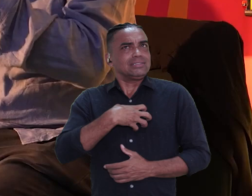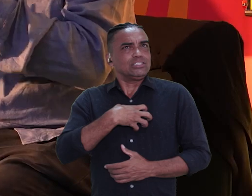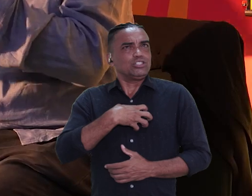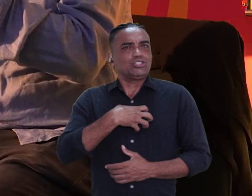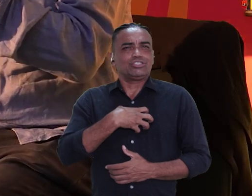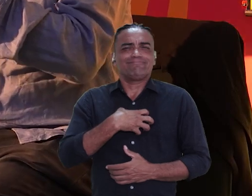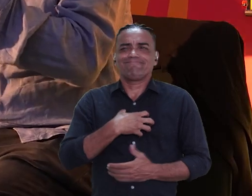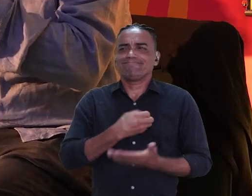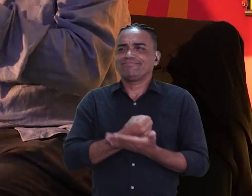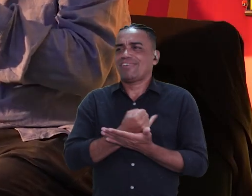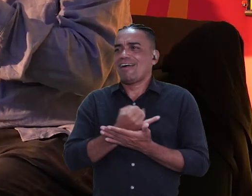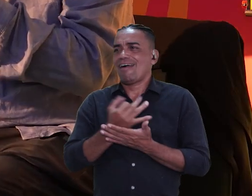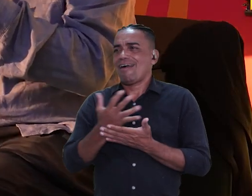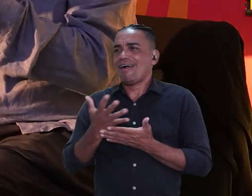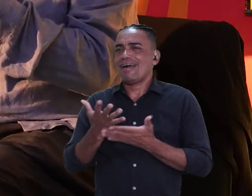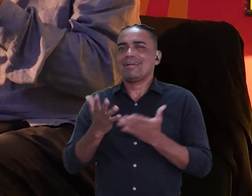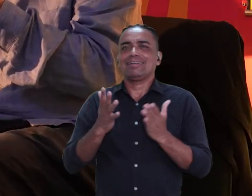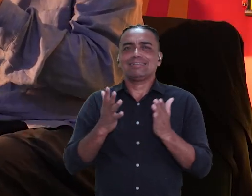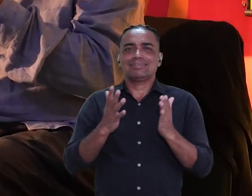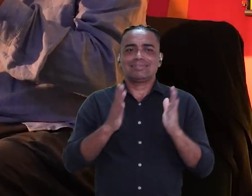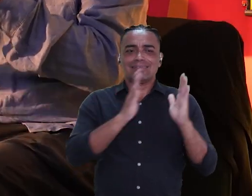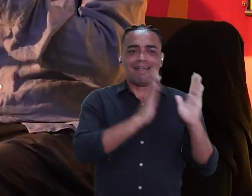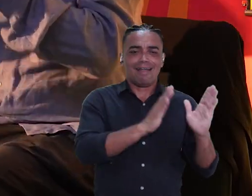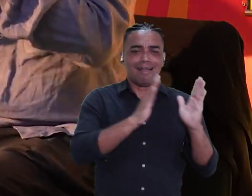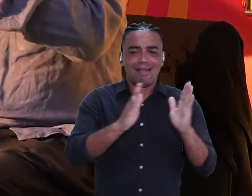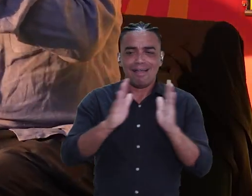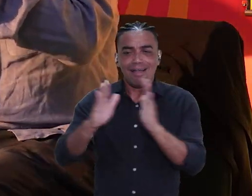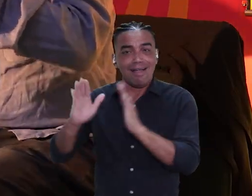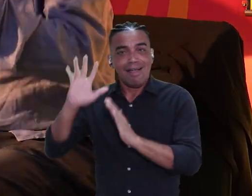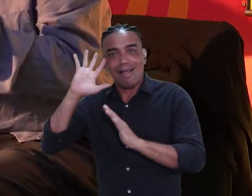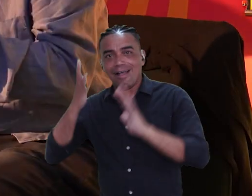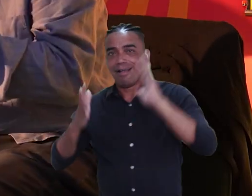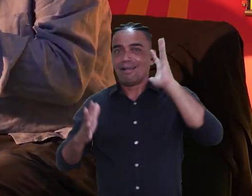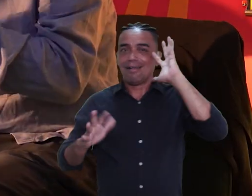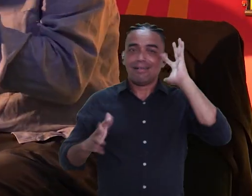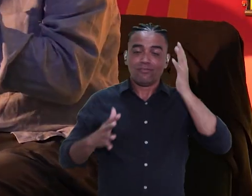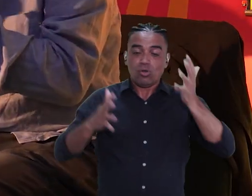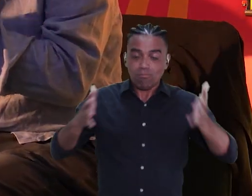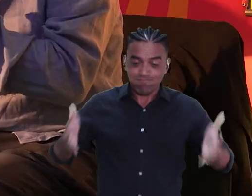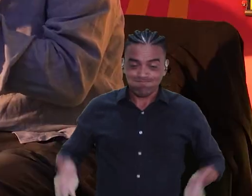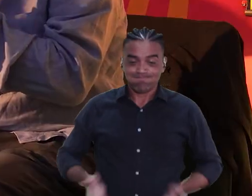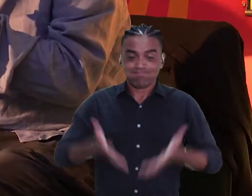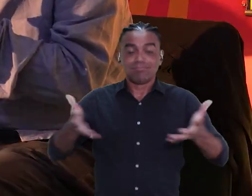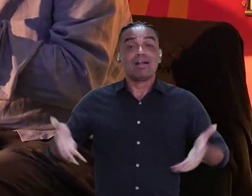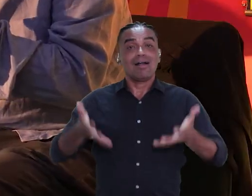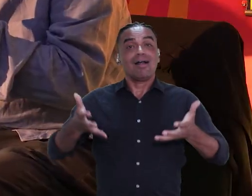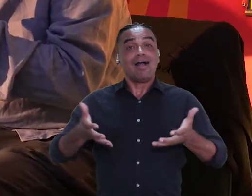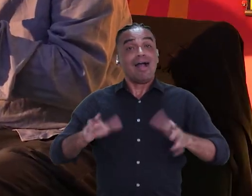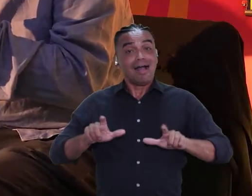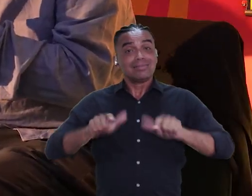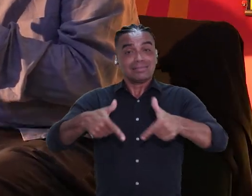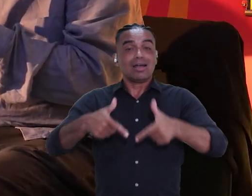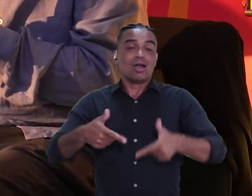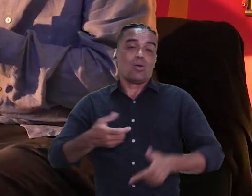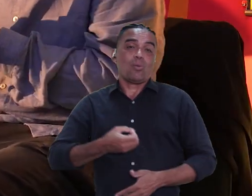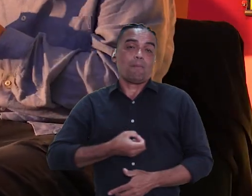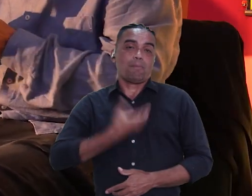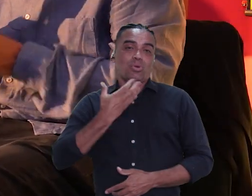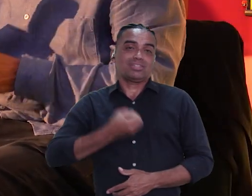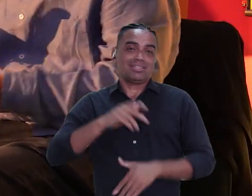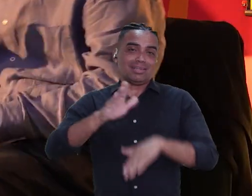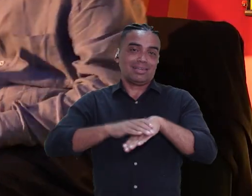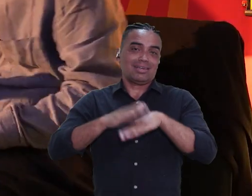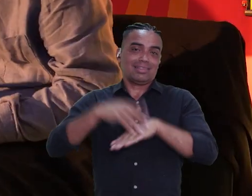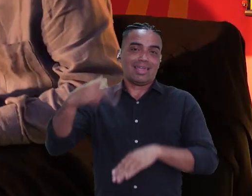como tantas camadas foram mobilizadas pela ação da poesia do Drummond.